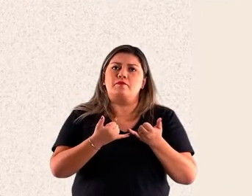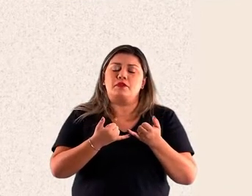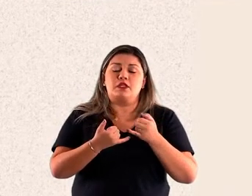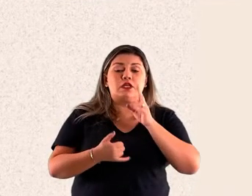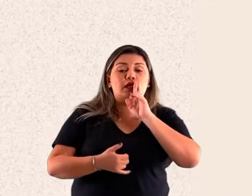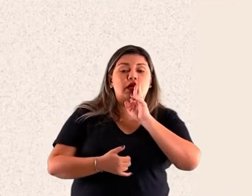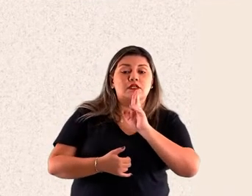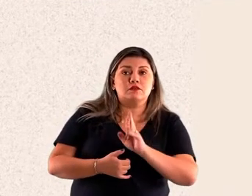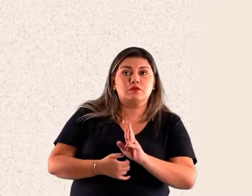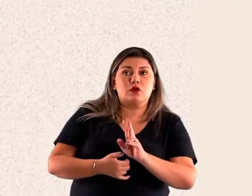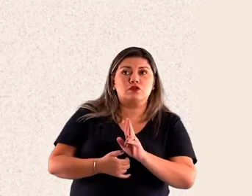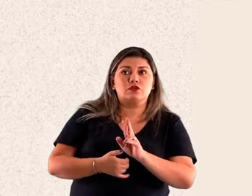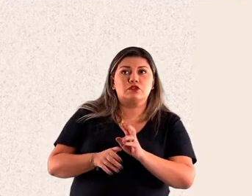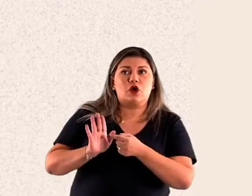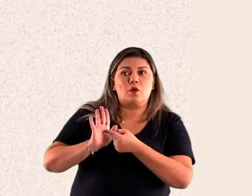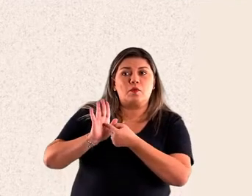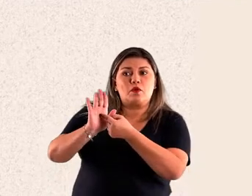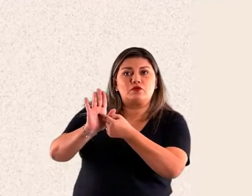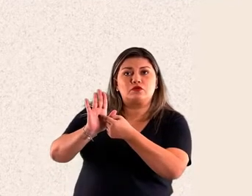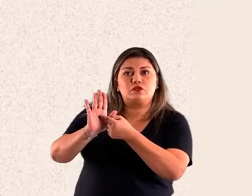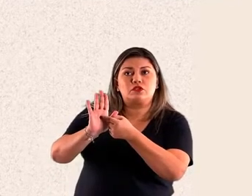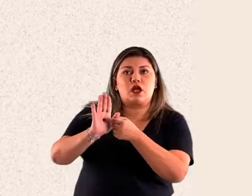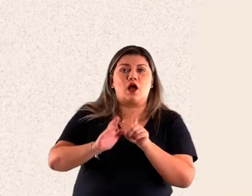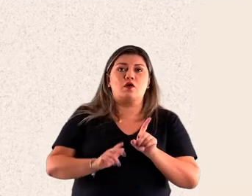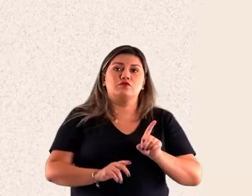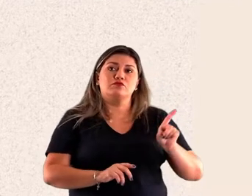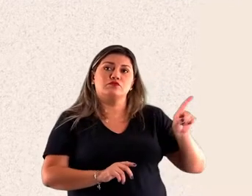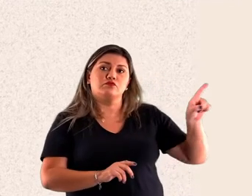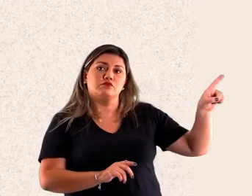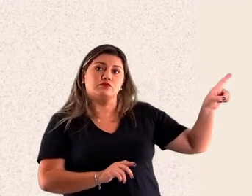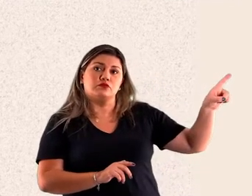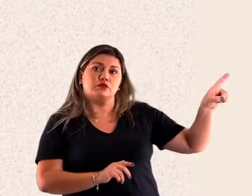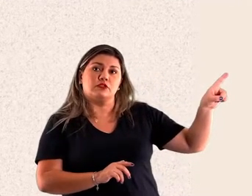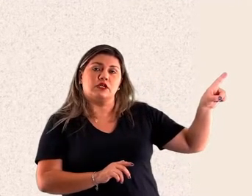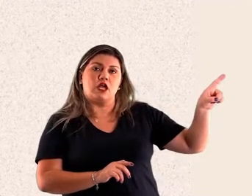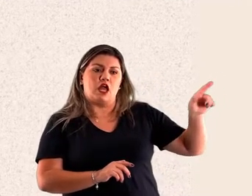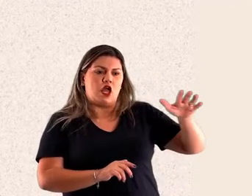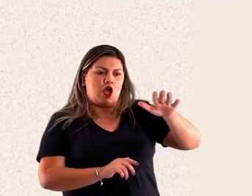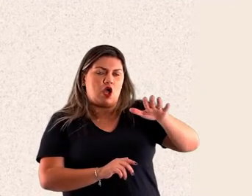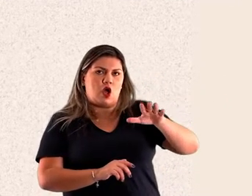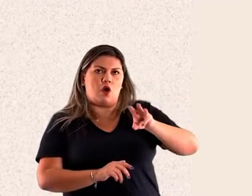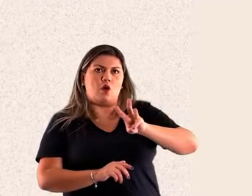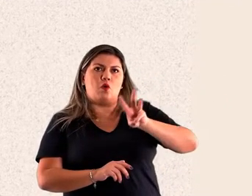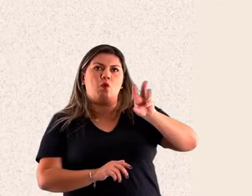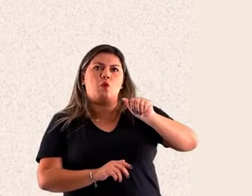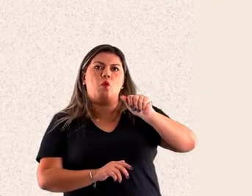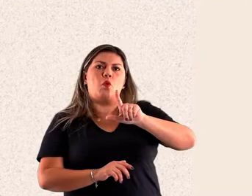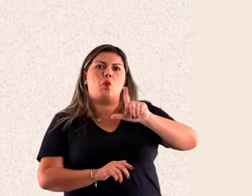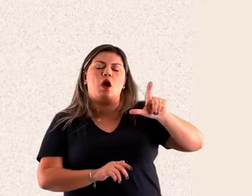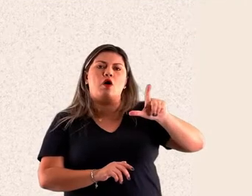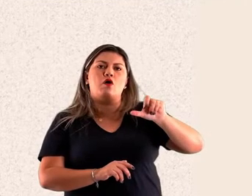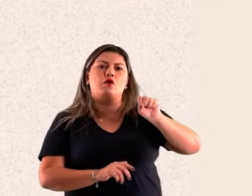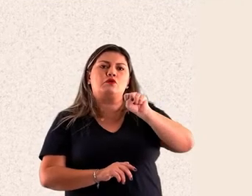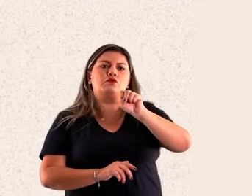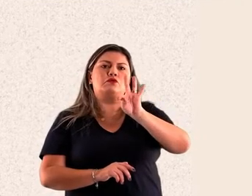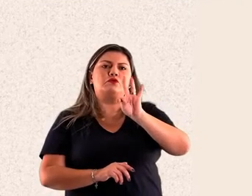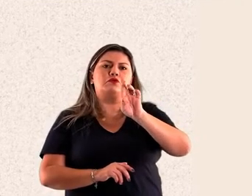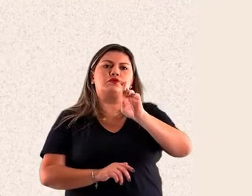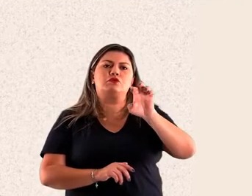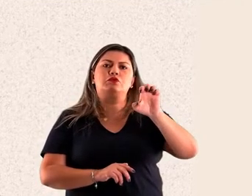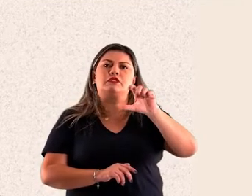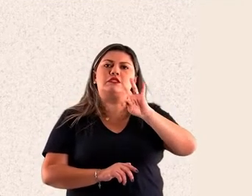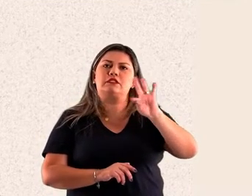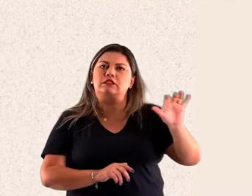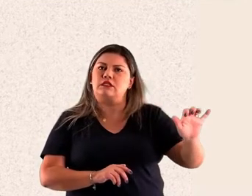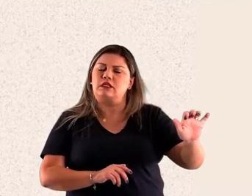foi esse para que o ao estresse todo mundo sabe que eu centro de negócio é o resultado foi esse todo mundo jogava quase